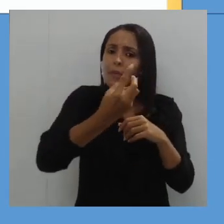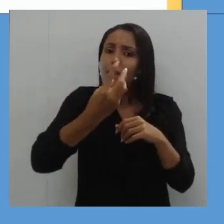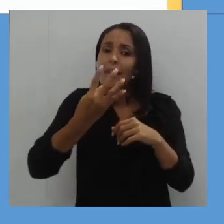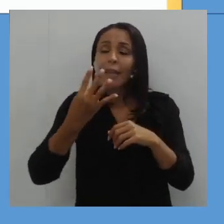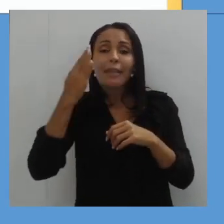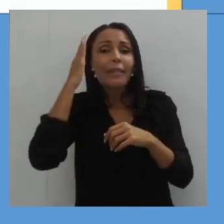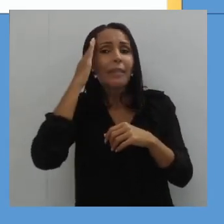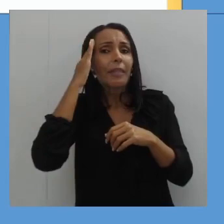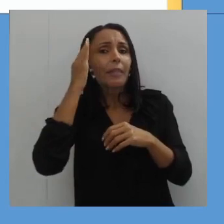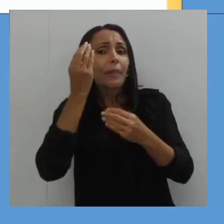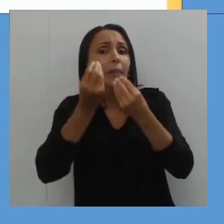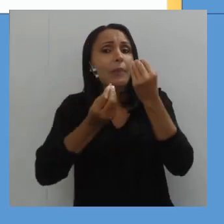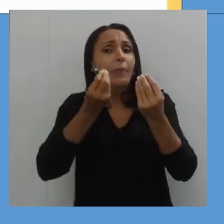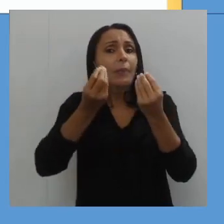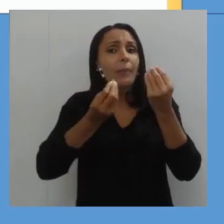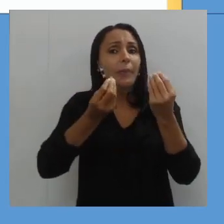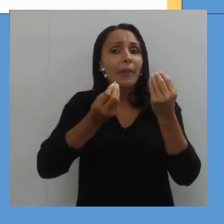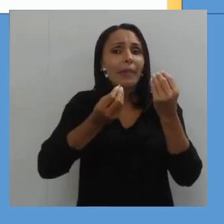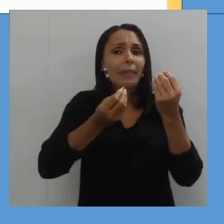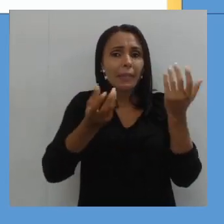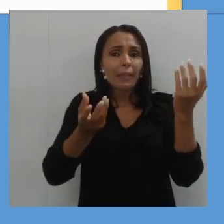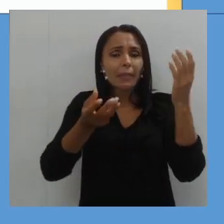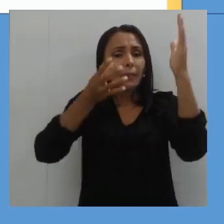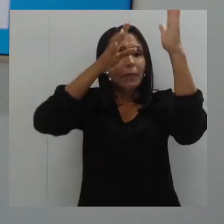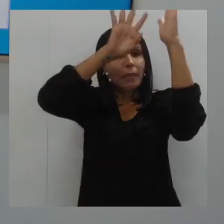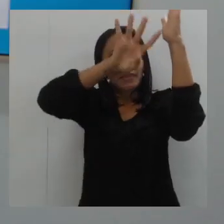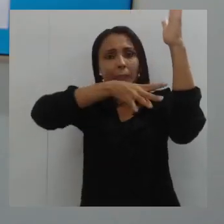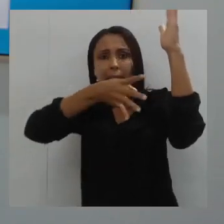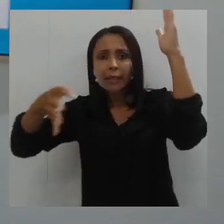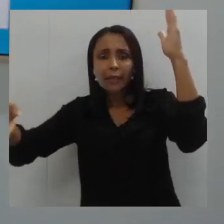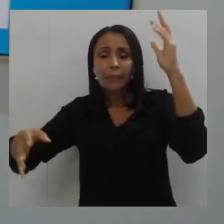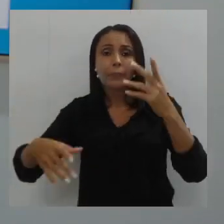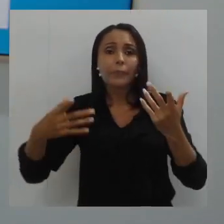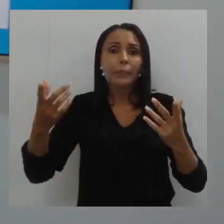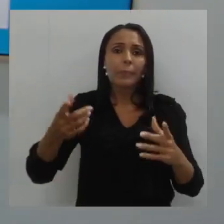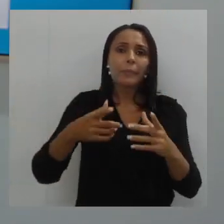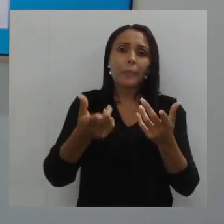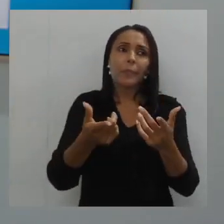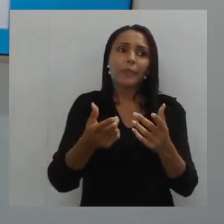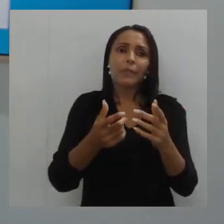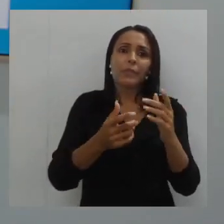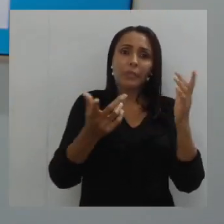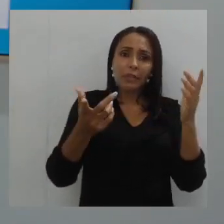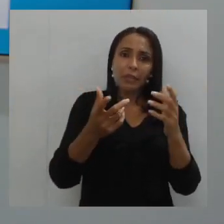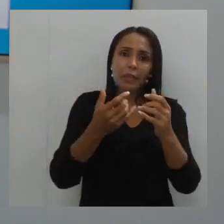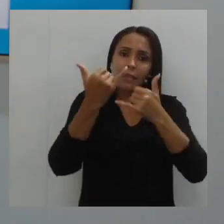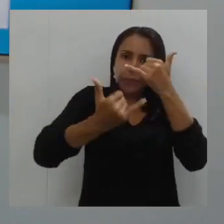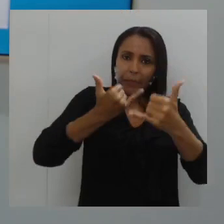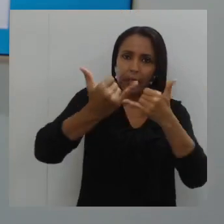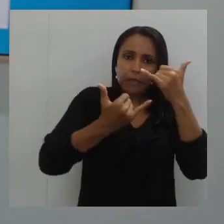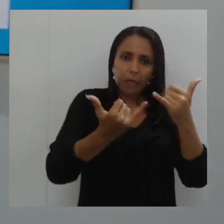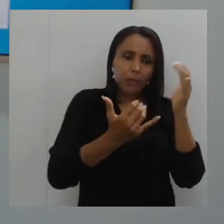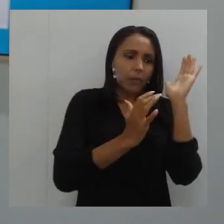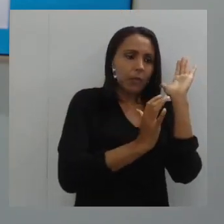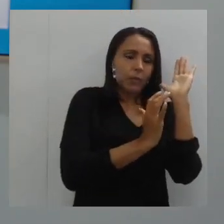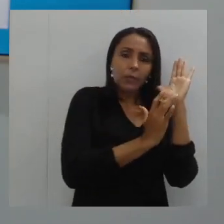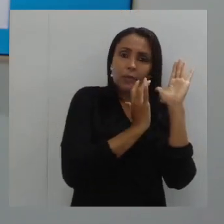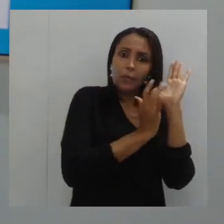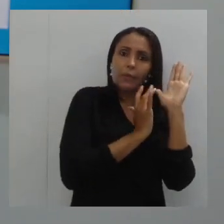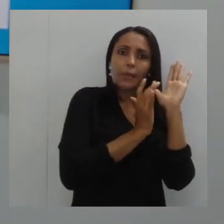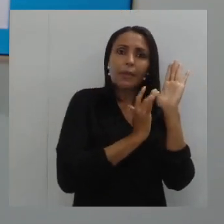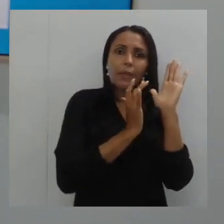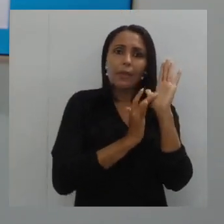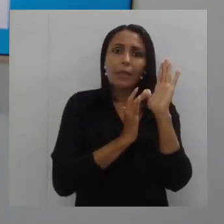entender como é que na tela do nosso celular, porque principalmente quando a gente faz jogos assim, ó, no celular, essa tela aqui, ela é uma tela que